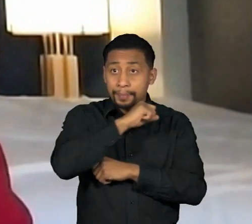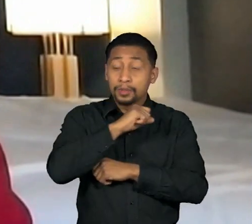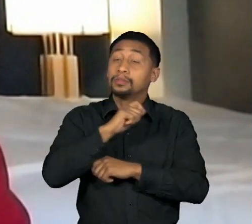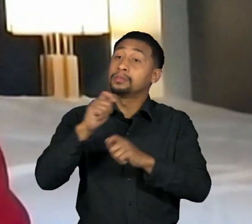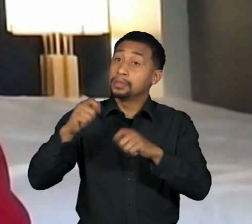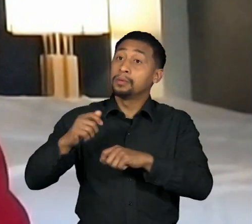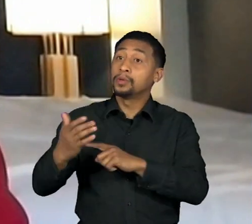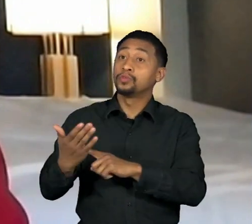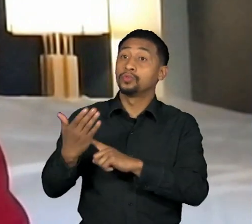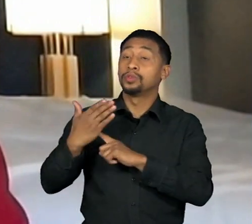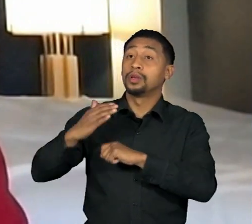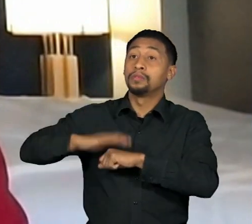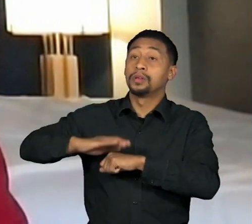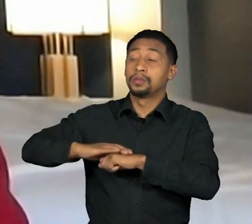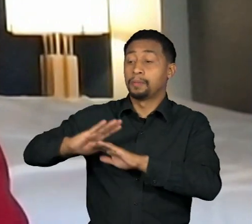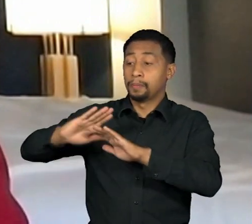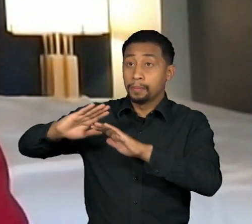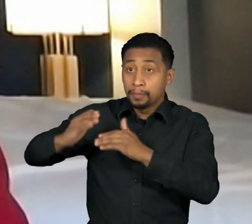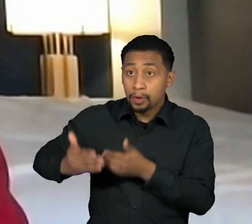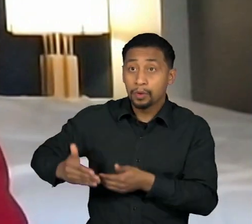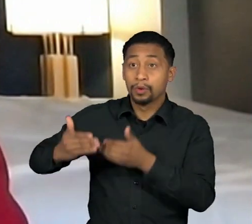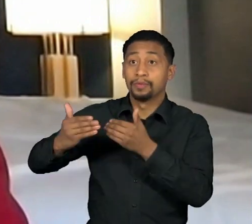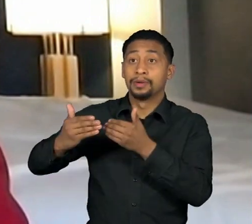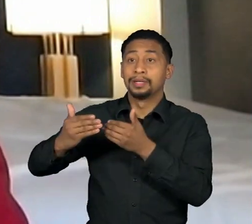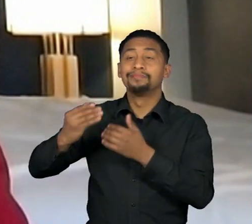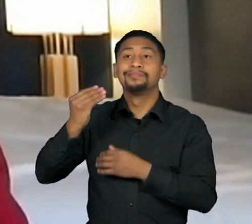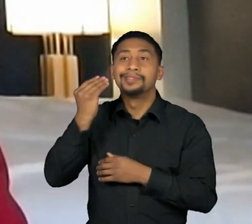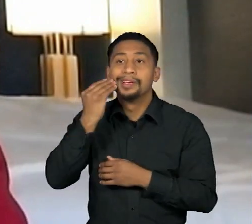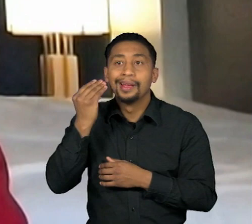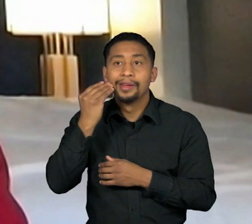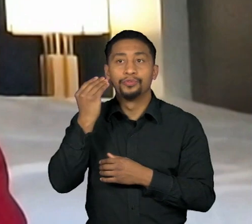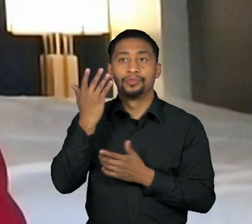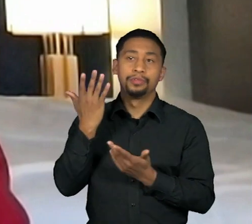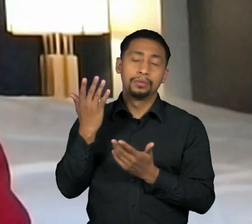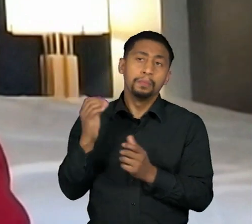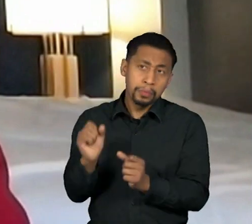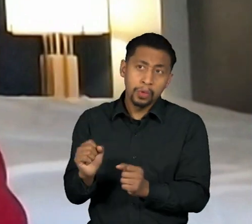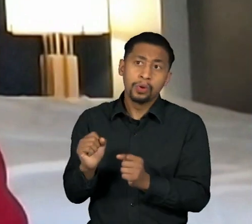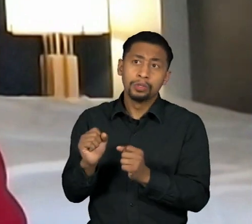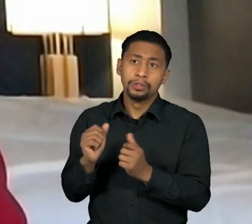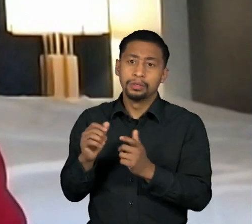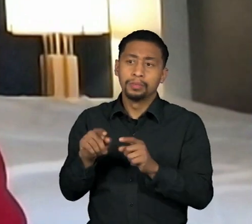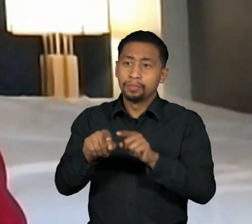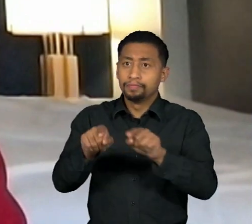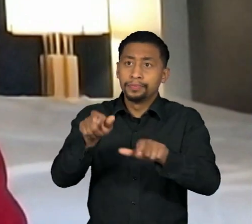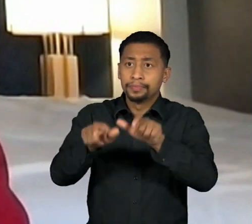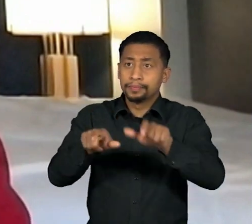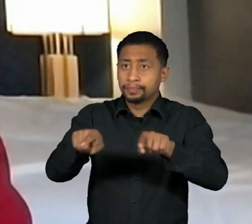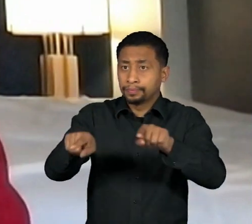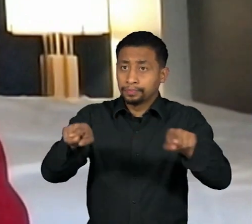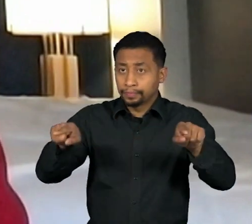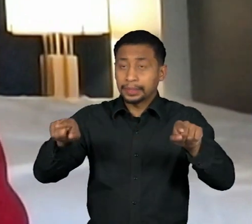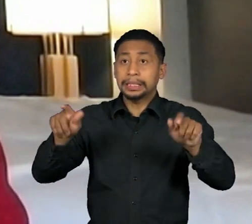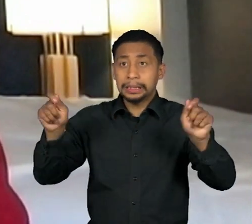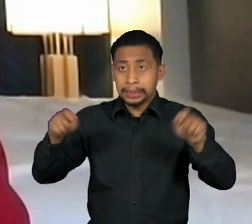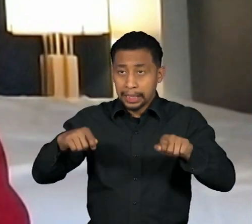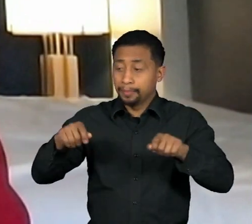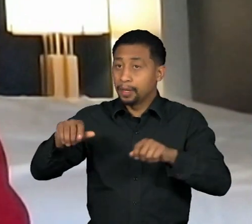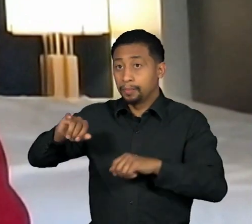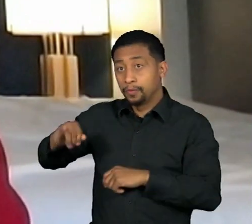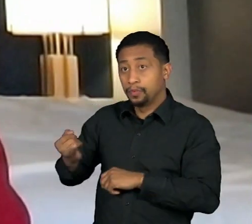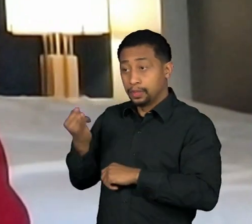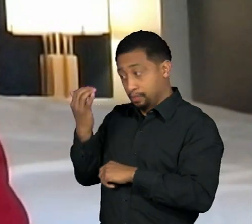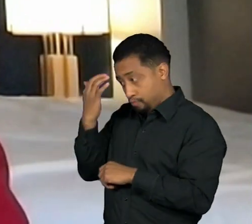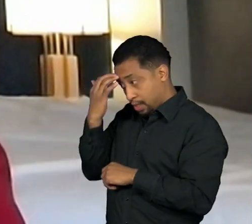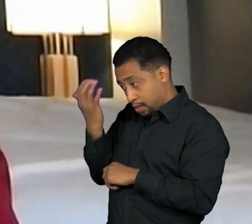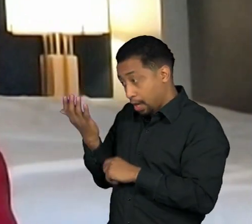gerar testes adaptados ao conhecimento, né, o estado cognitivo de cada aluno. É usada